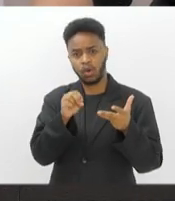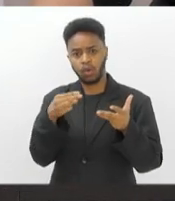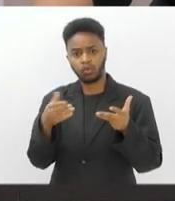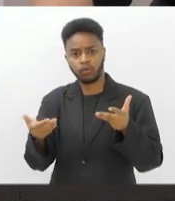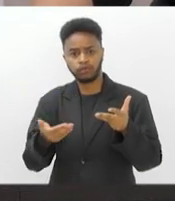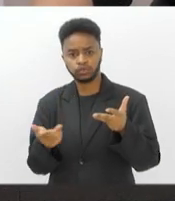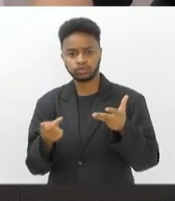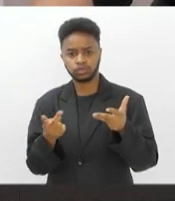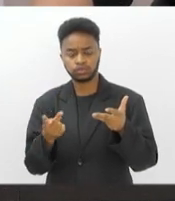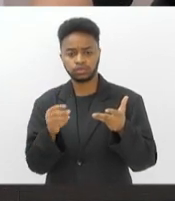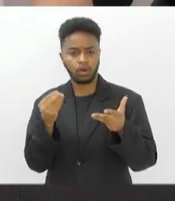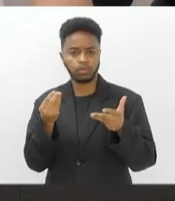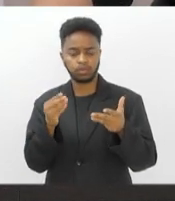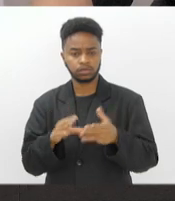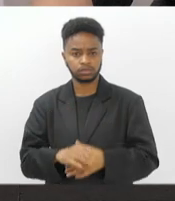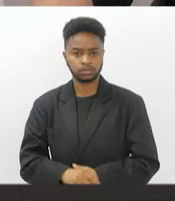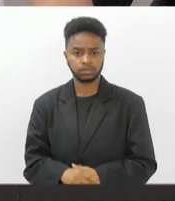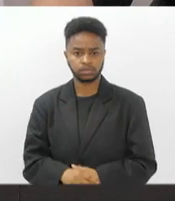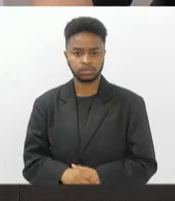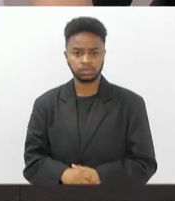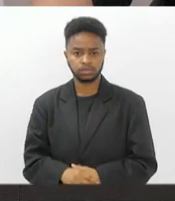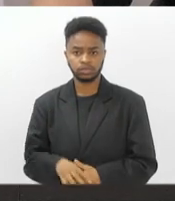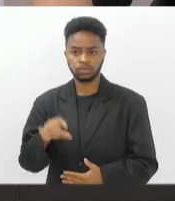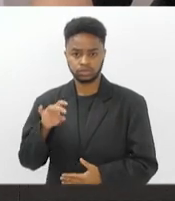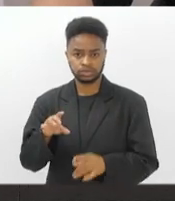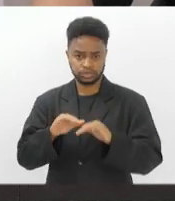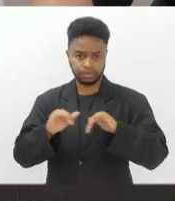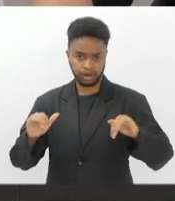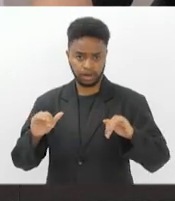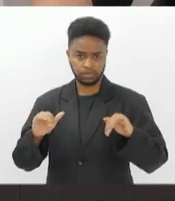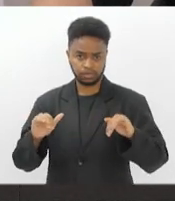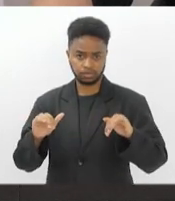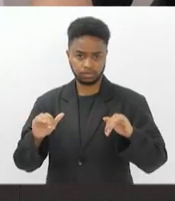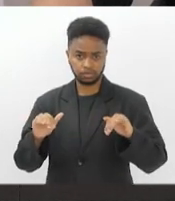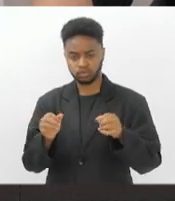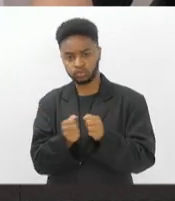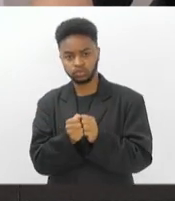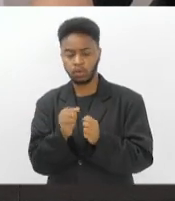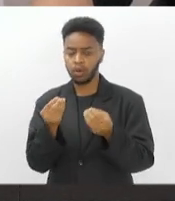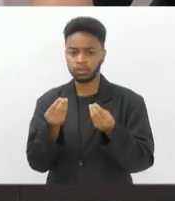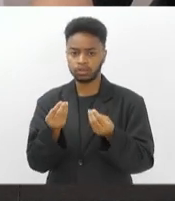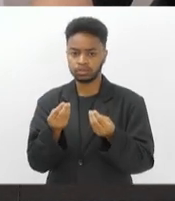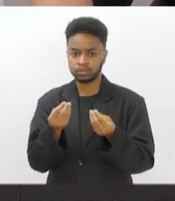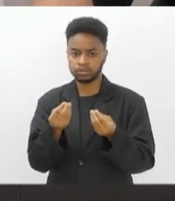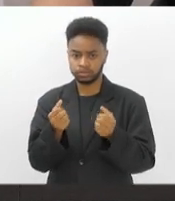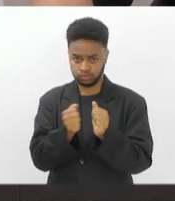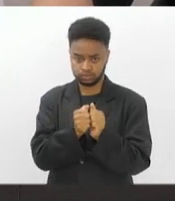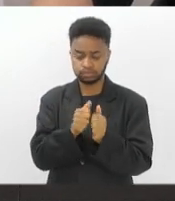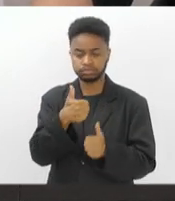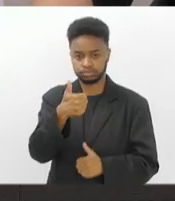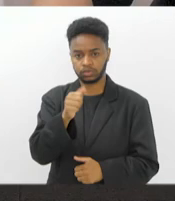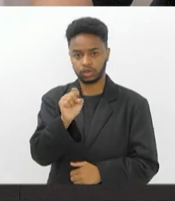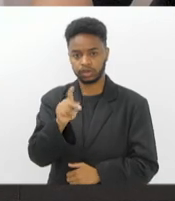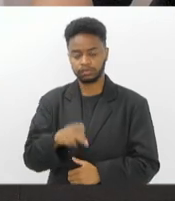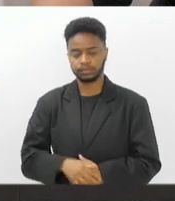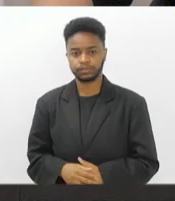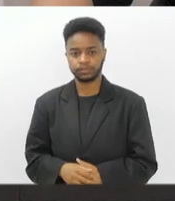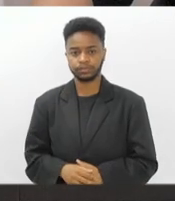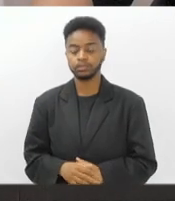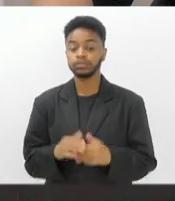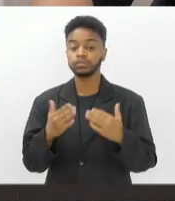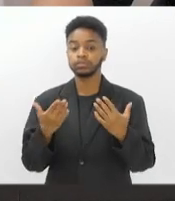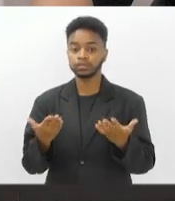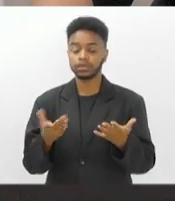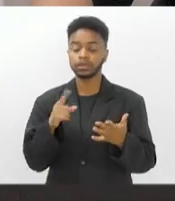os dois só a CN seg a fen na saúde tá dentro né Não é isso tá então nós vamos fazer o